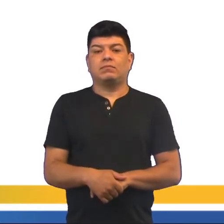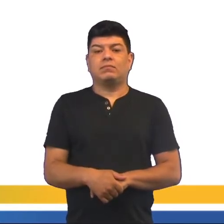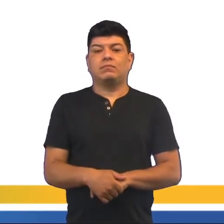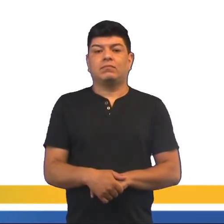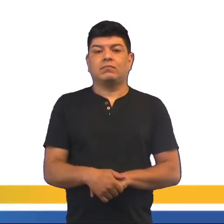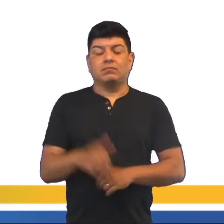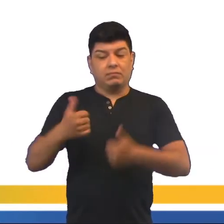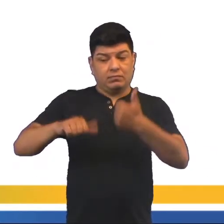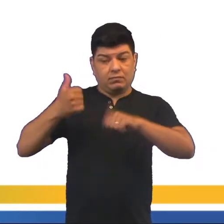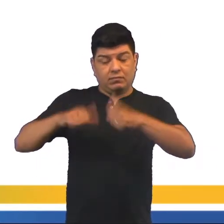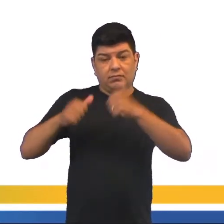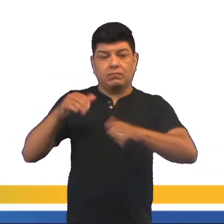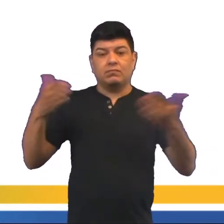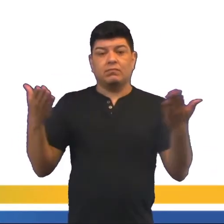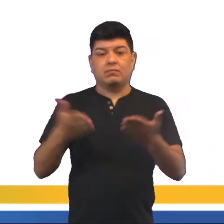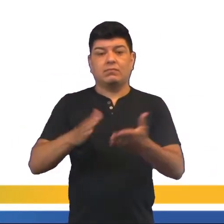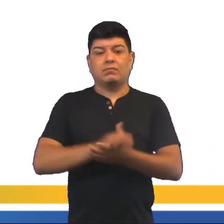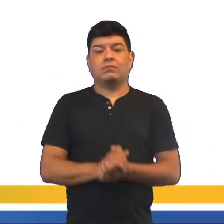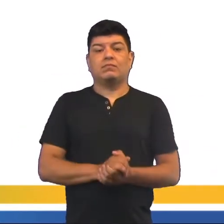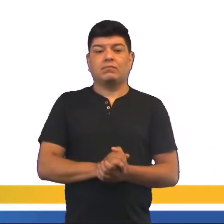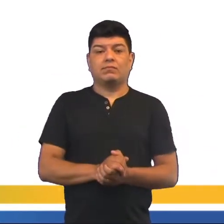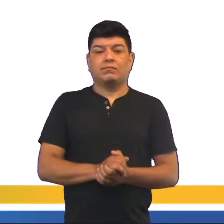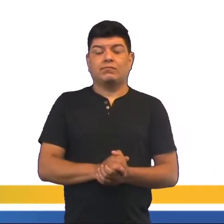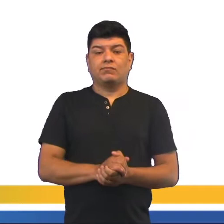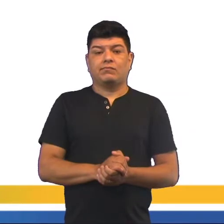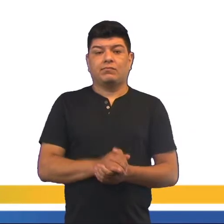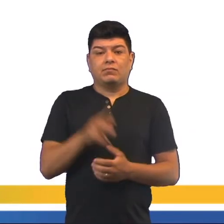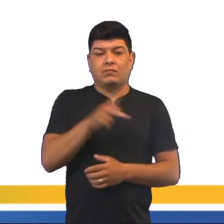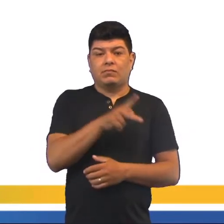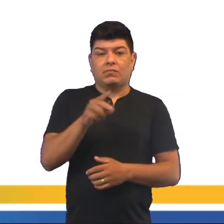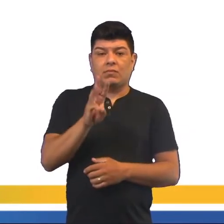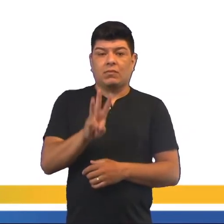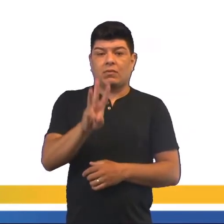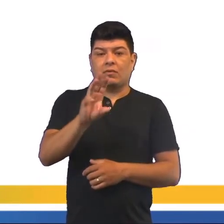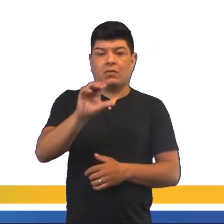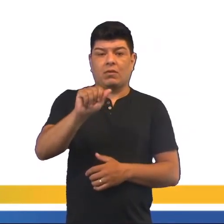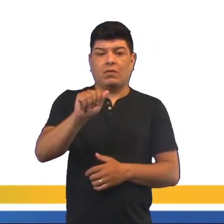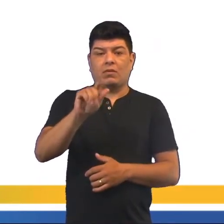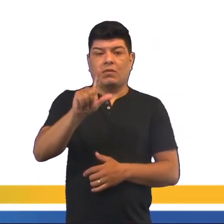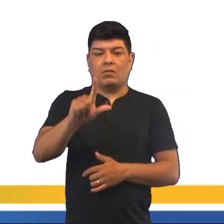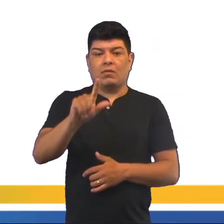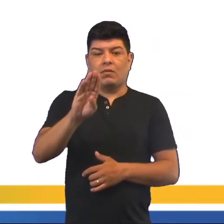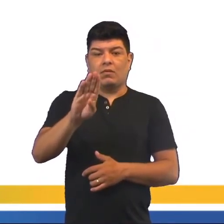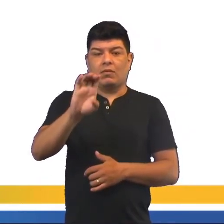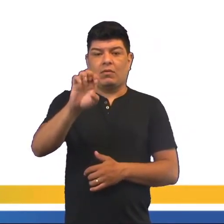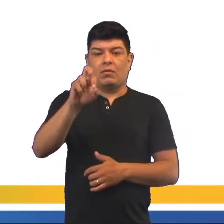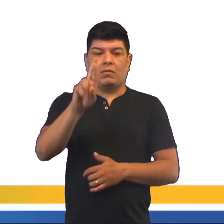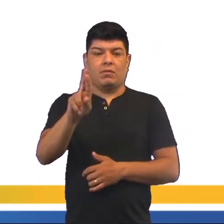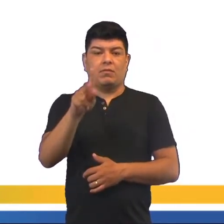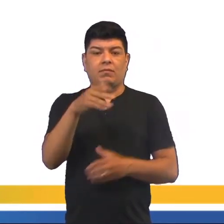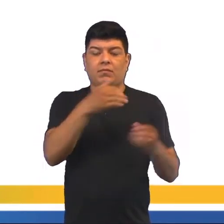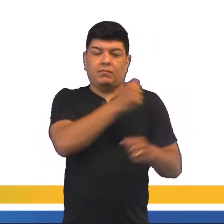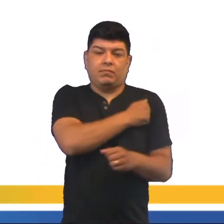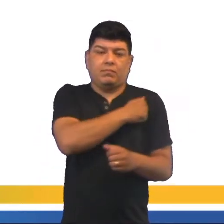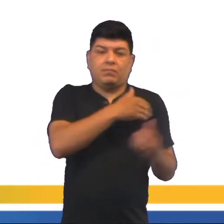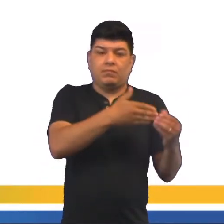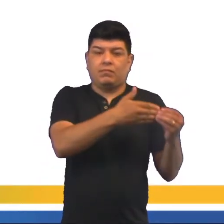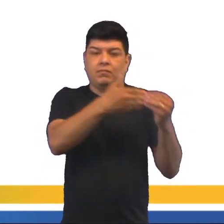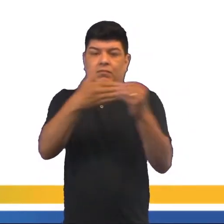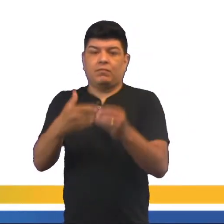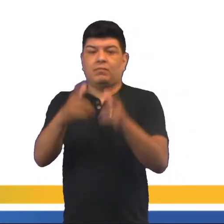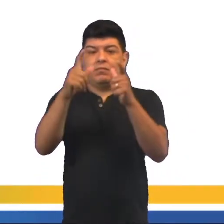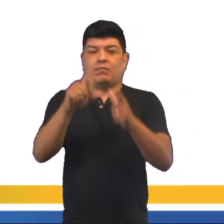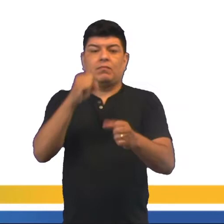Agora, vamos analisar essa daqui. O professor Walter levou seus alunos para conhecer o espaço onde